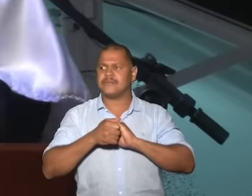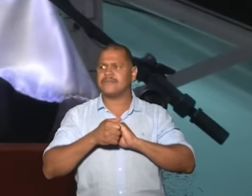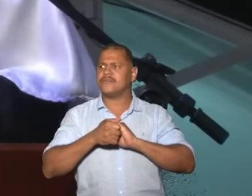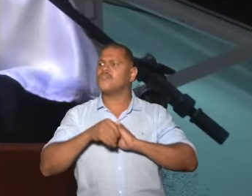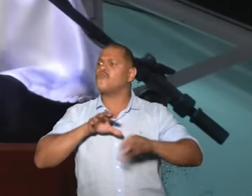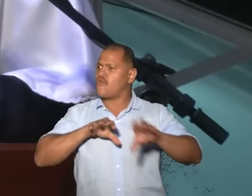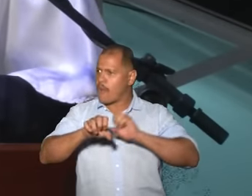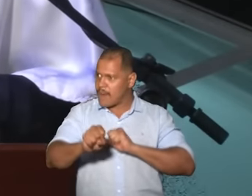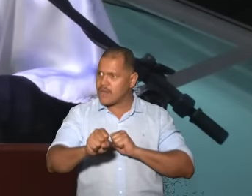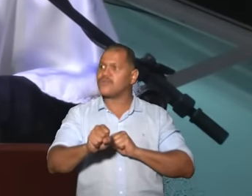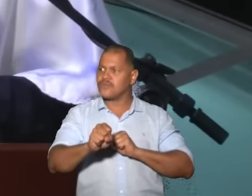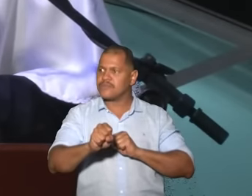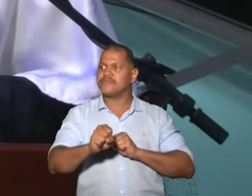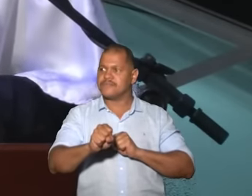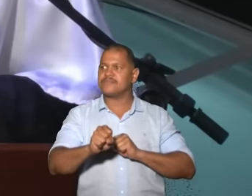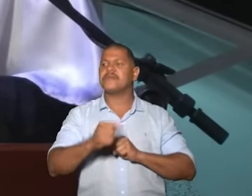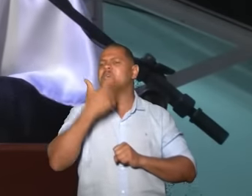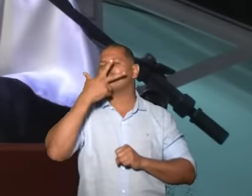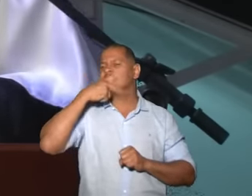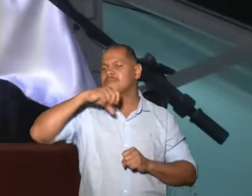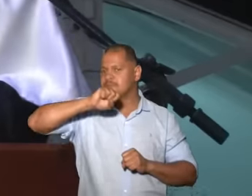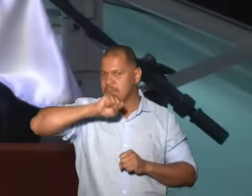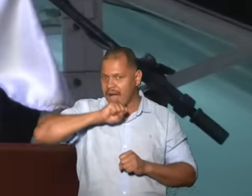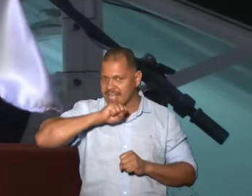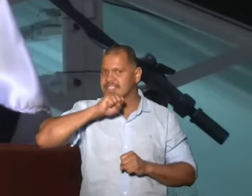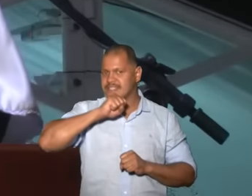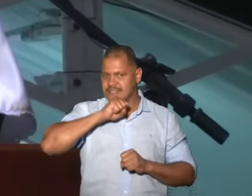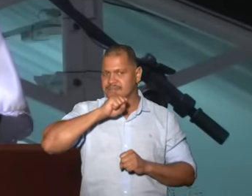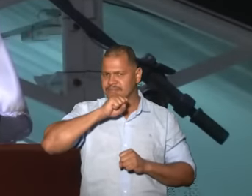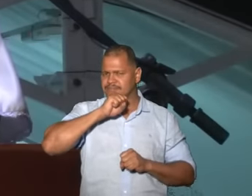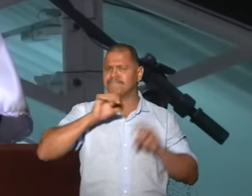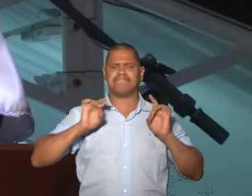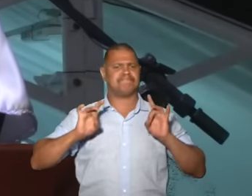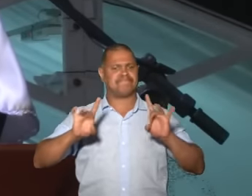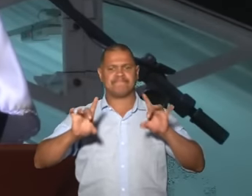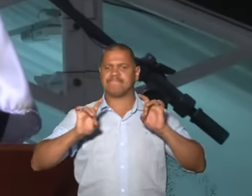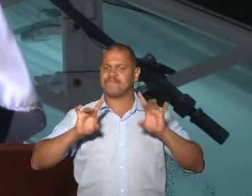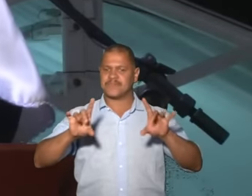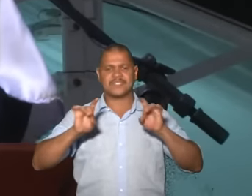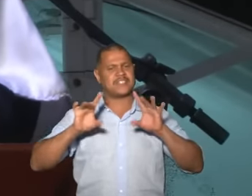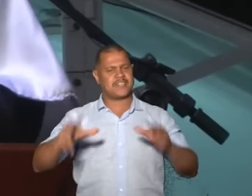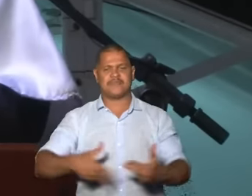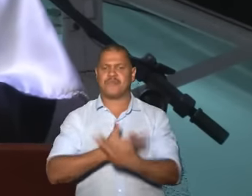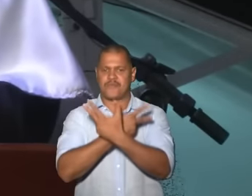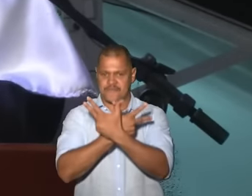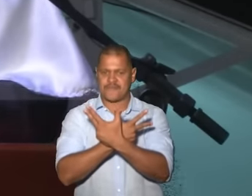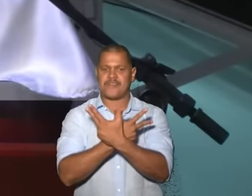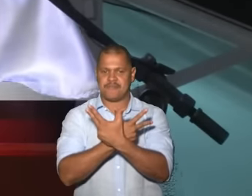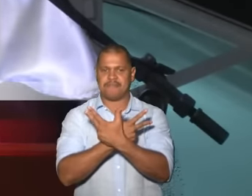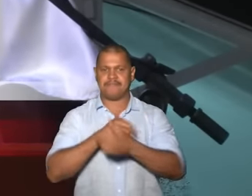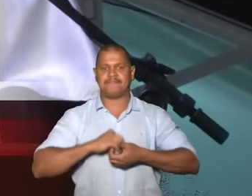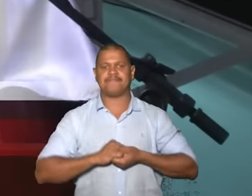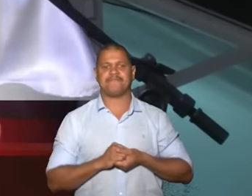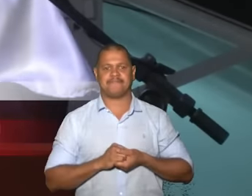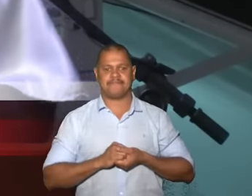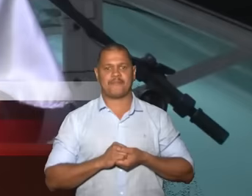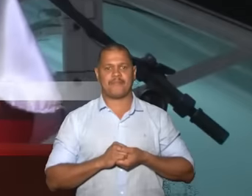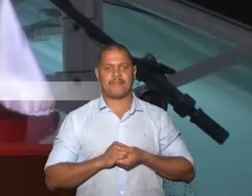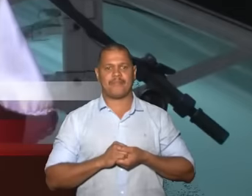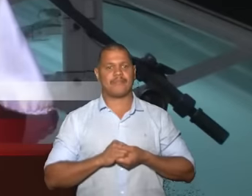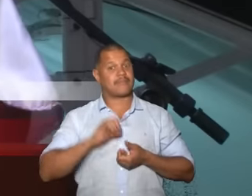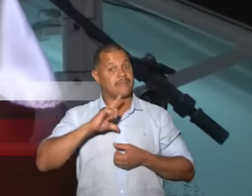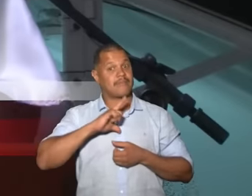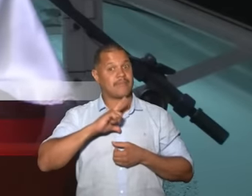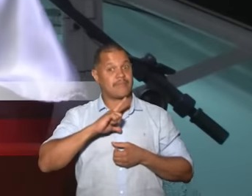em nome de quatro pais e mães que são muito especiais para a nossa universidade, que têm a honra de